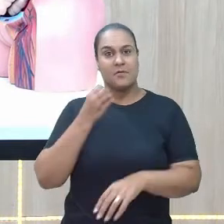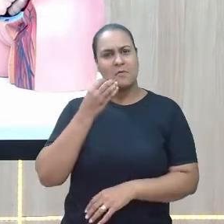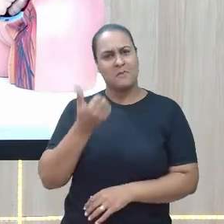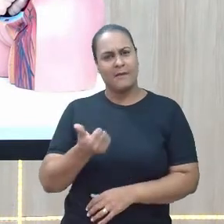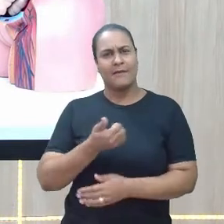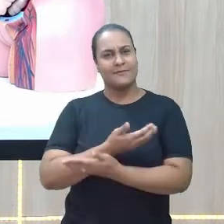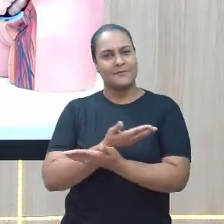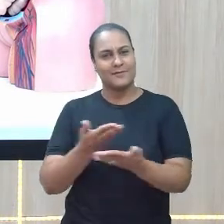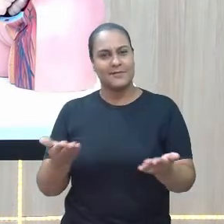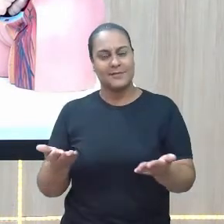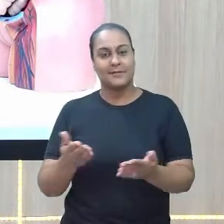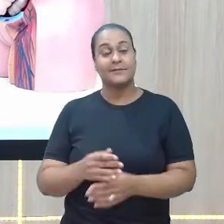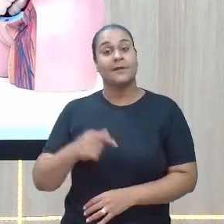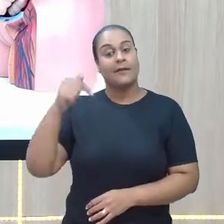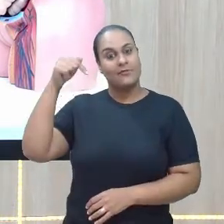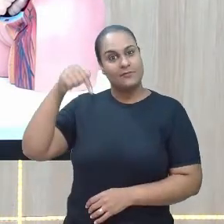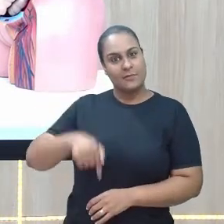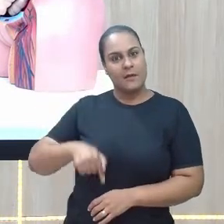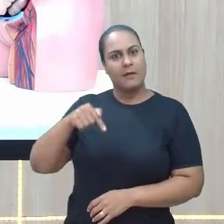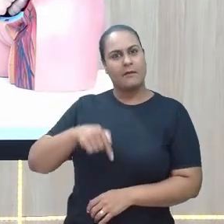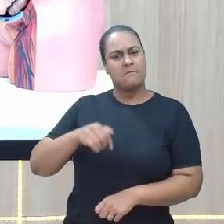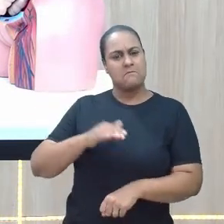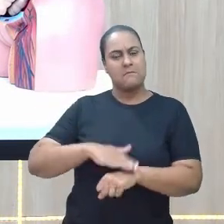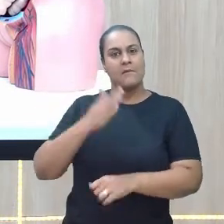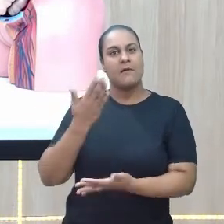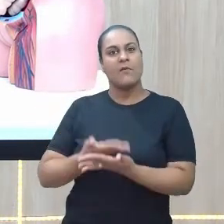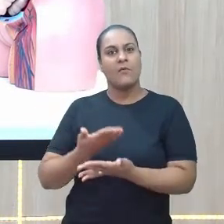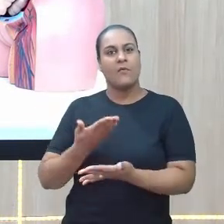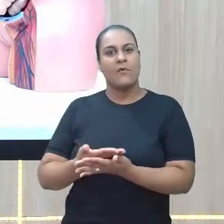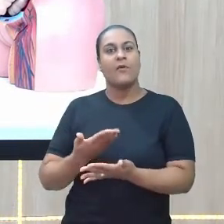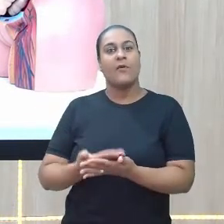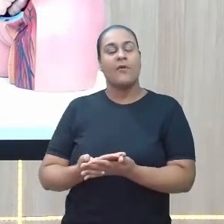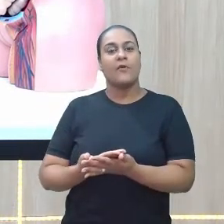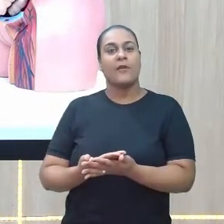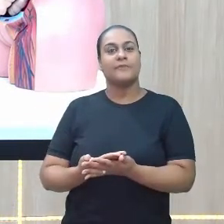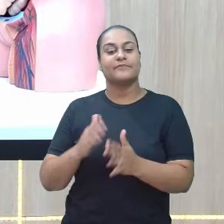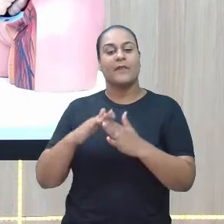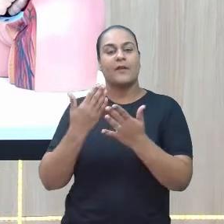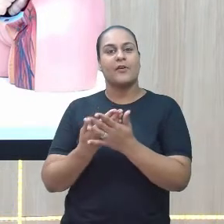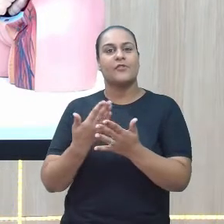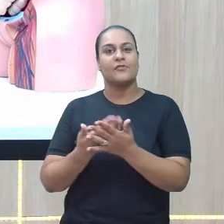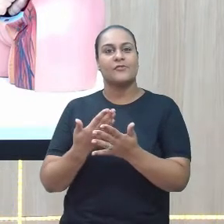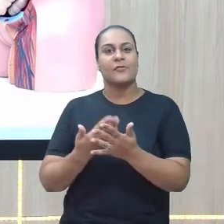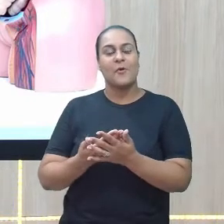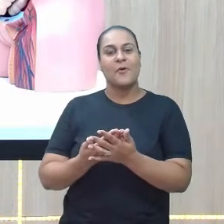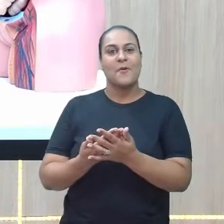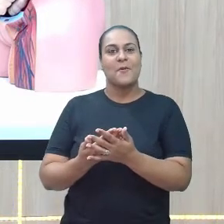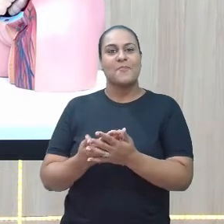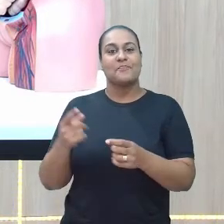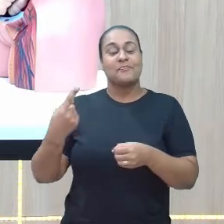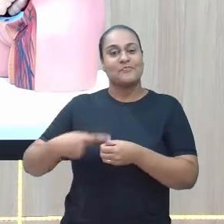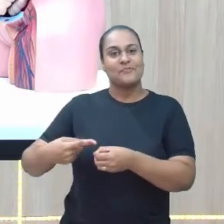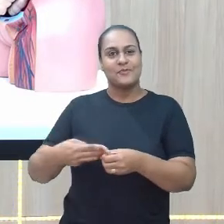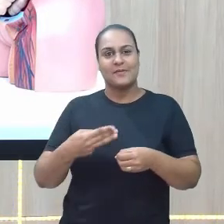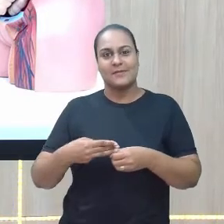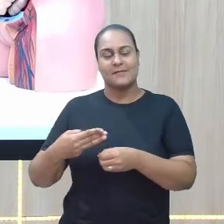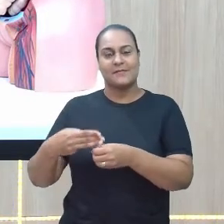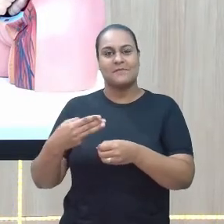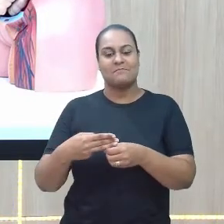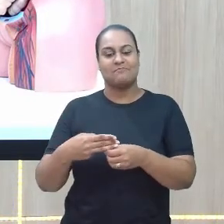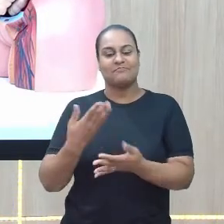tudo bem com vocês? Estamos aqui para mais uma aula na Escola Municipal para Aulas Digitais. Sou a professora Cláudia